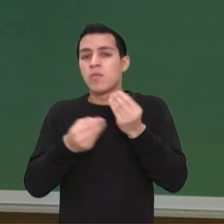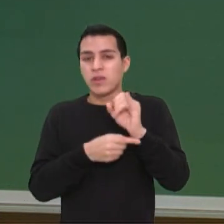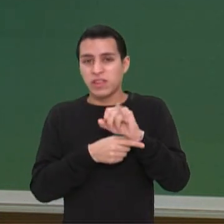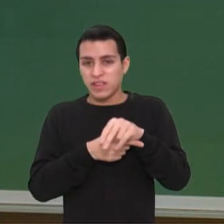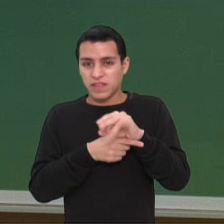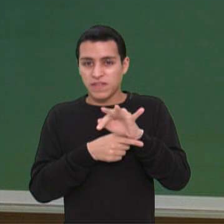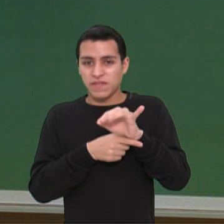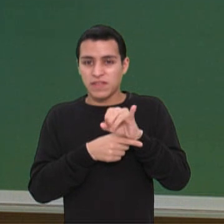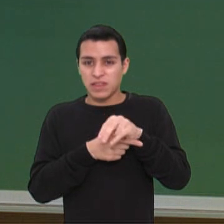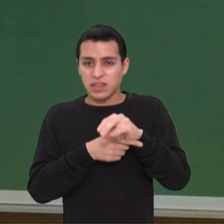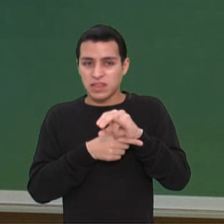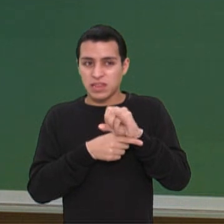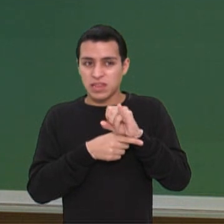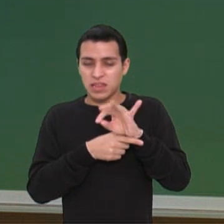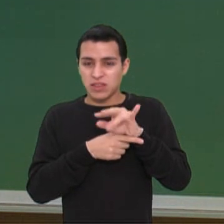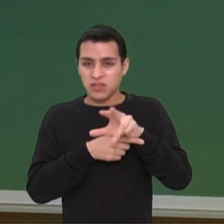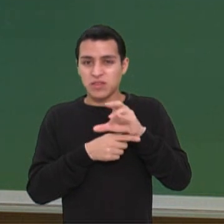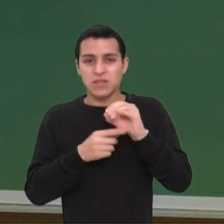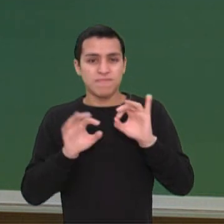go.